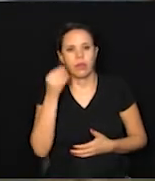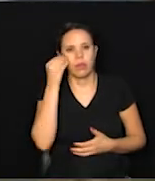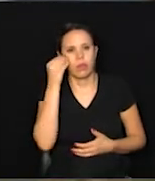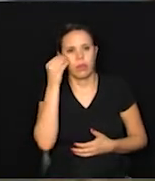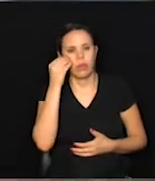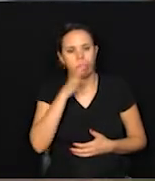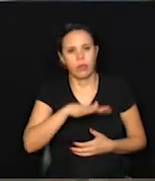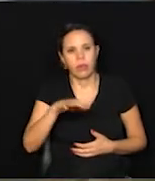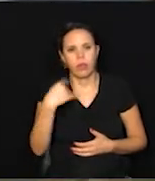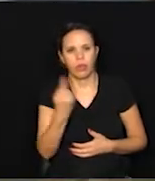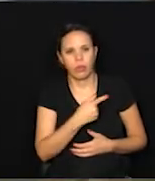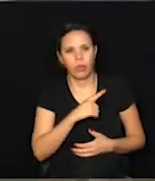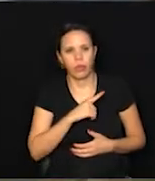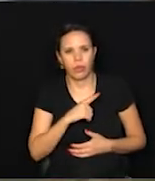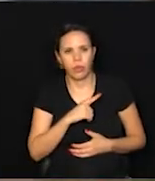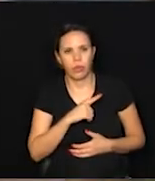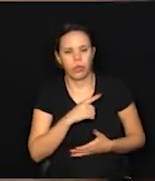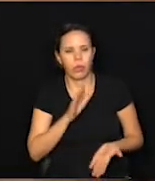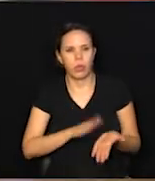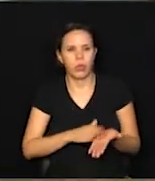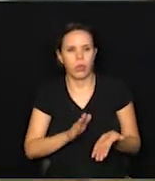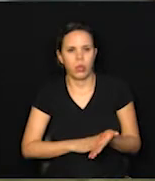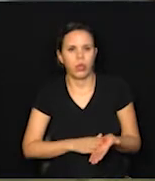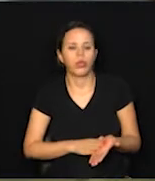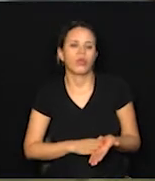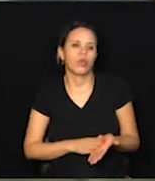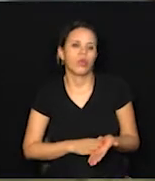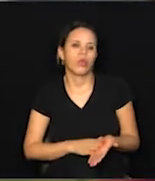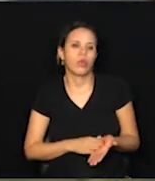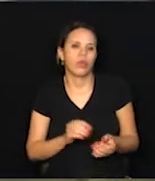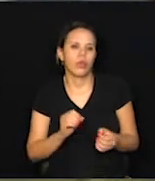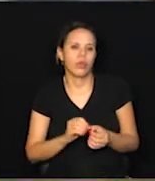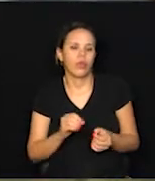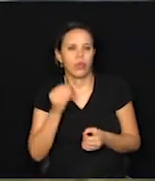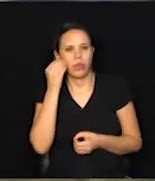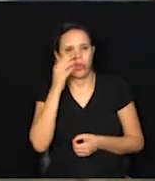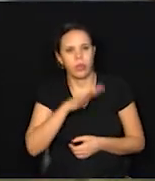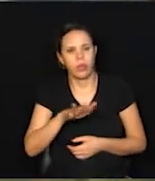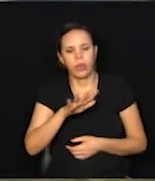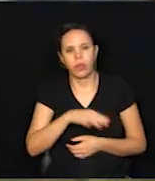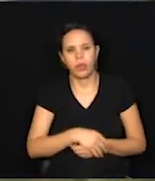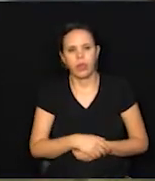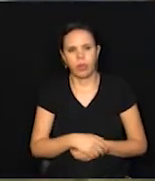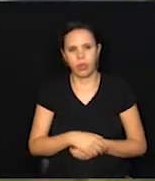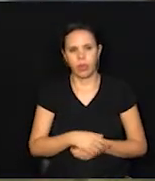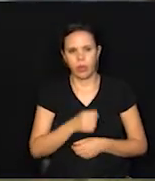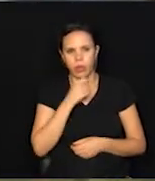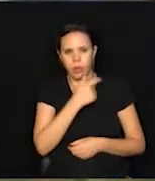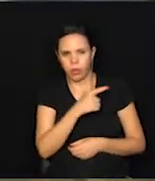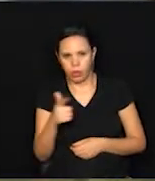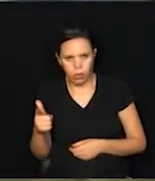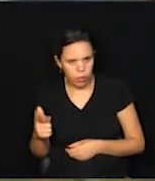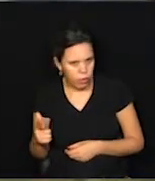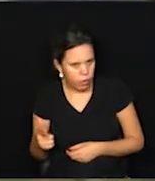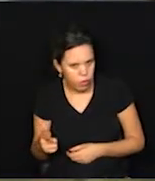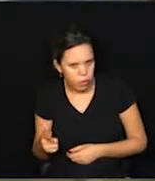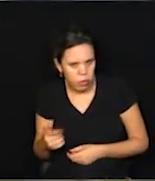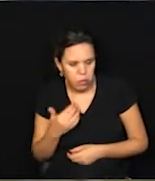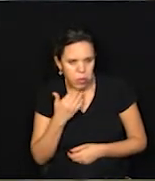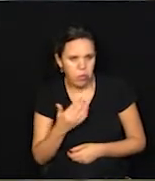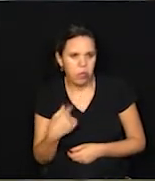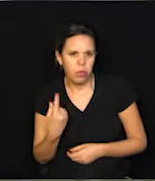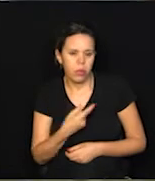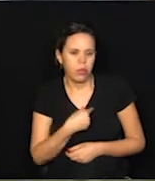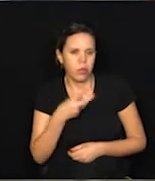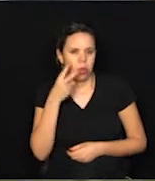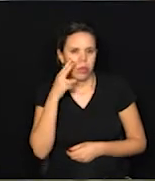né? Porque nós temos cobrado um pouco isso, né, de realização dos testes, mas ainda não está sendo, o nosso ver,